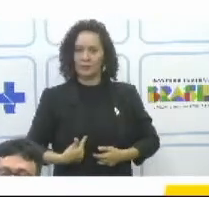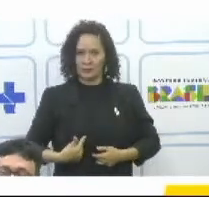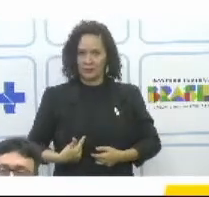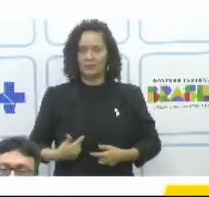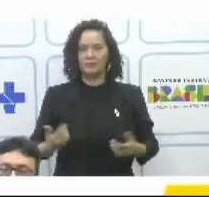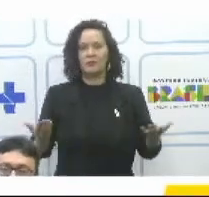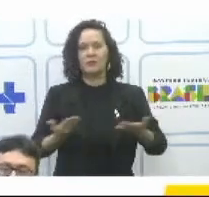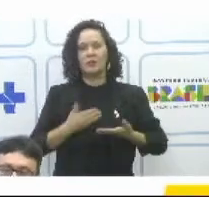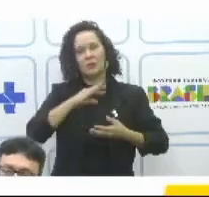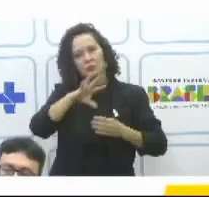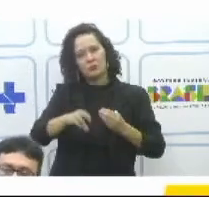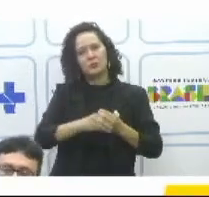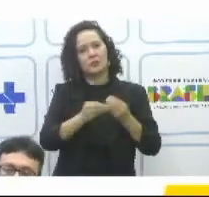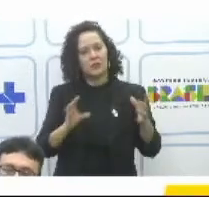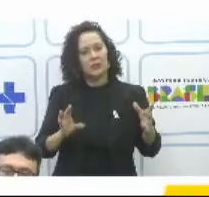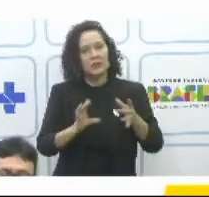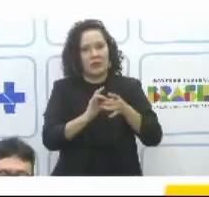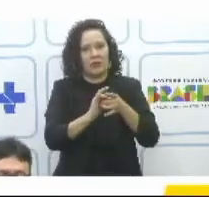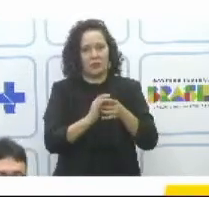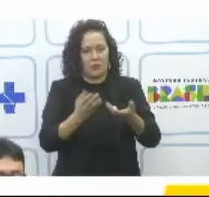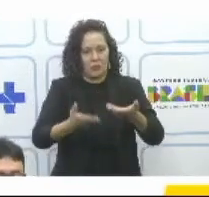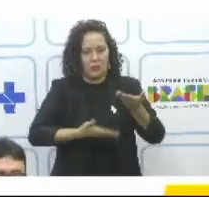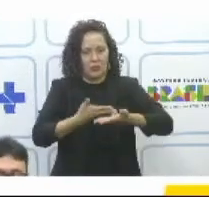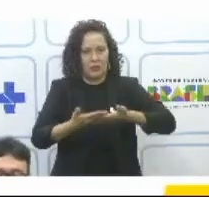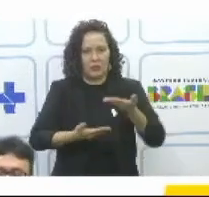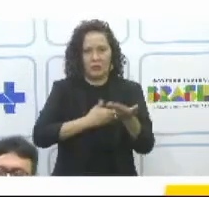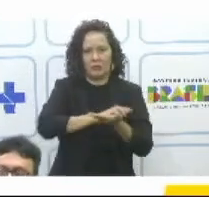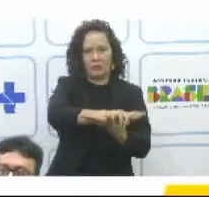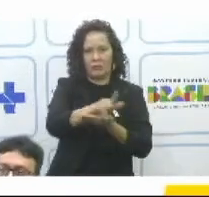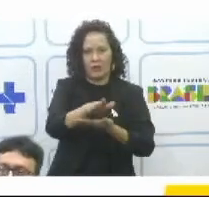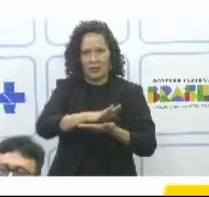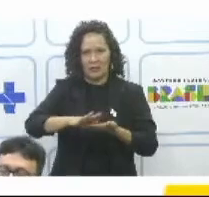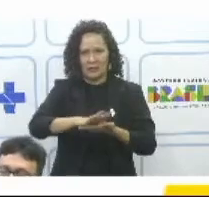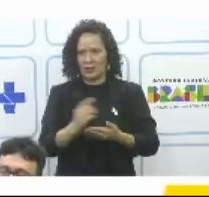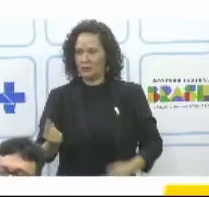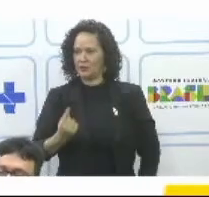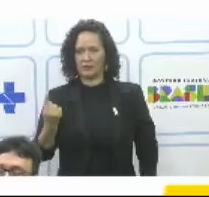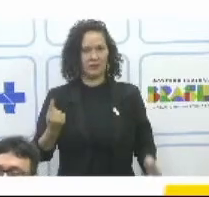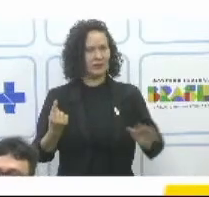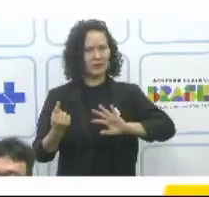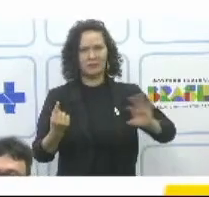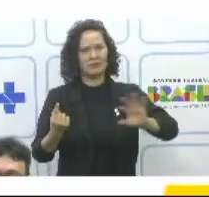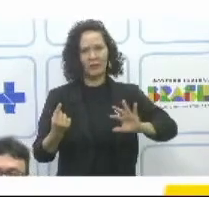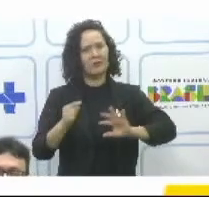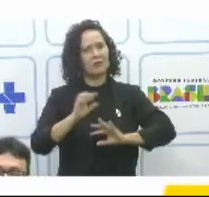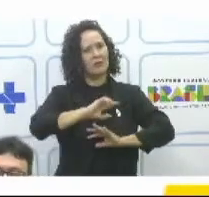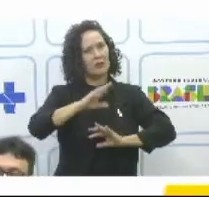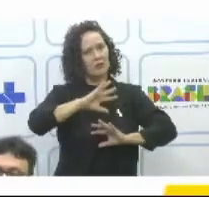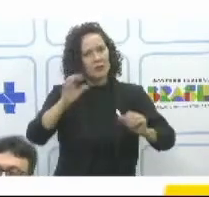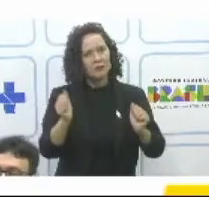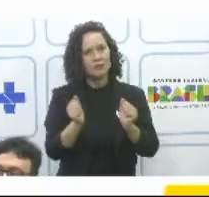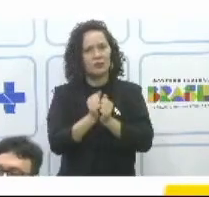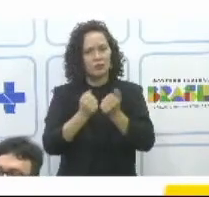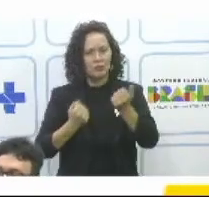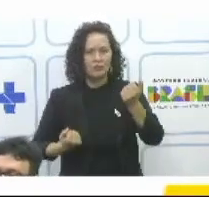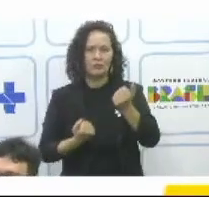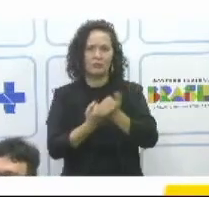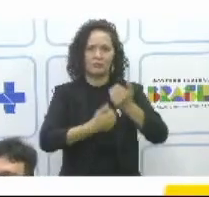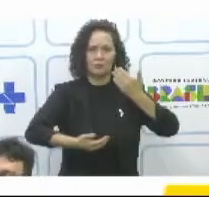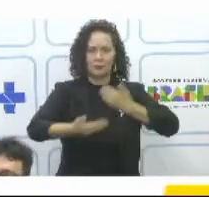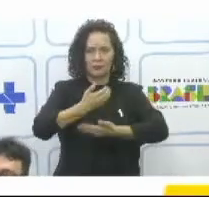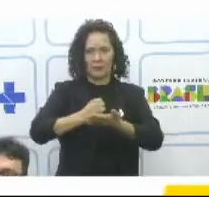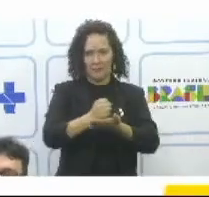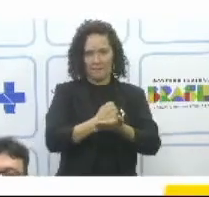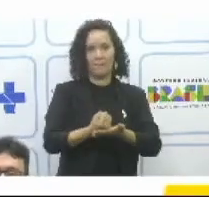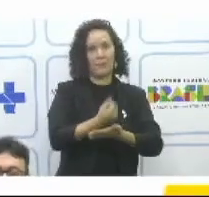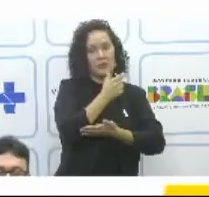passam a compor, né, esse tratamento multimodal, não como excludente, né, de um tratamento